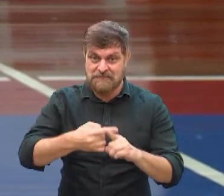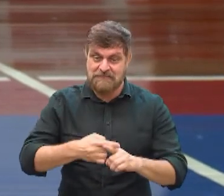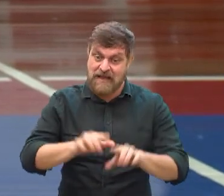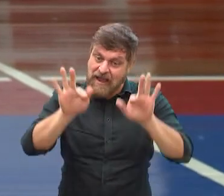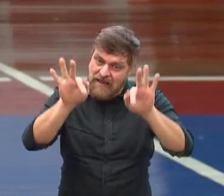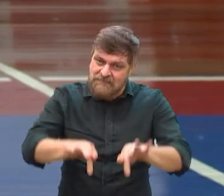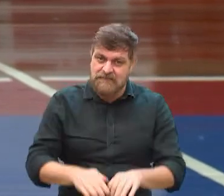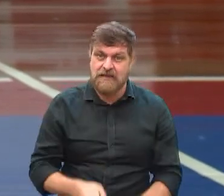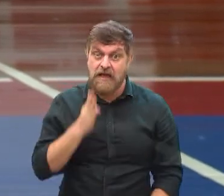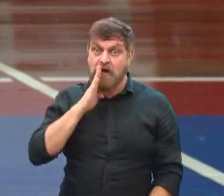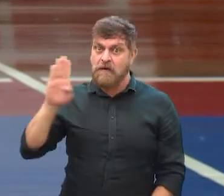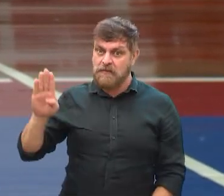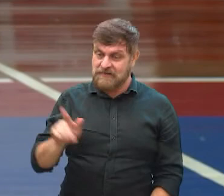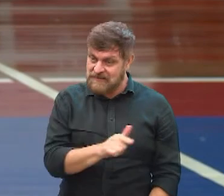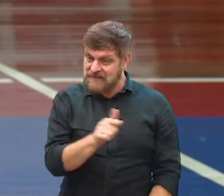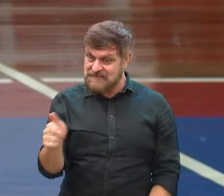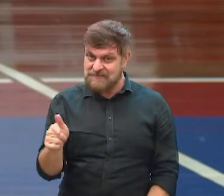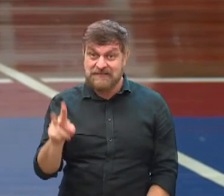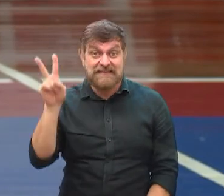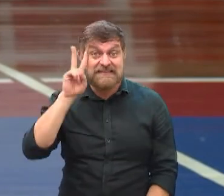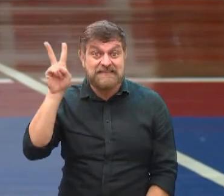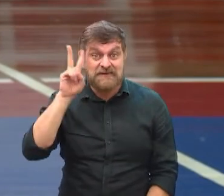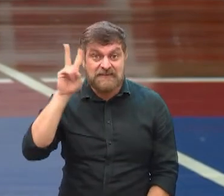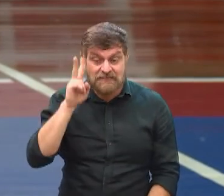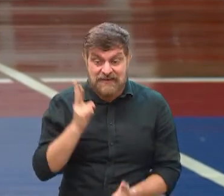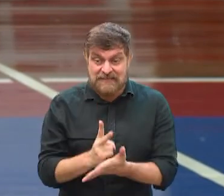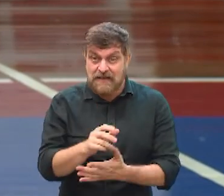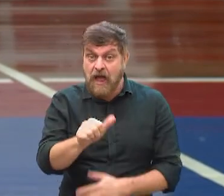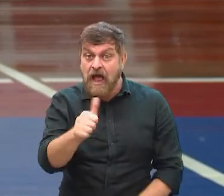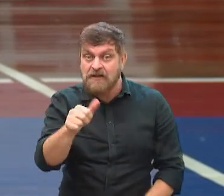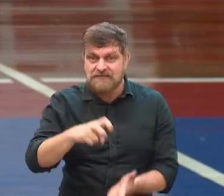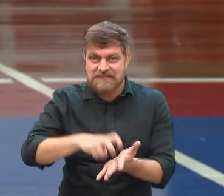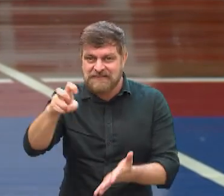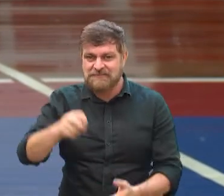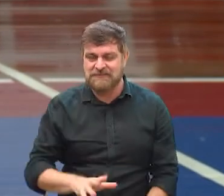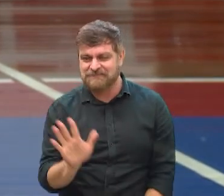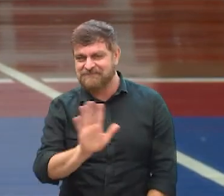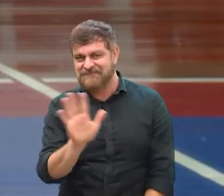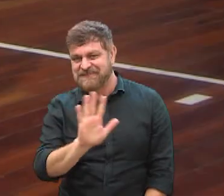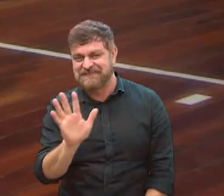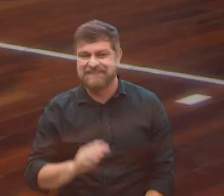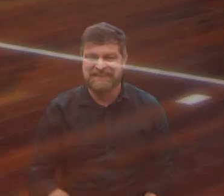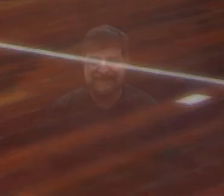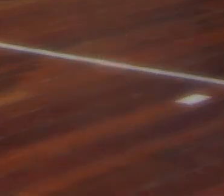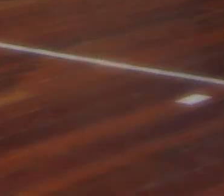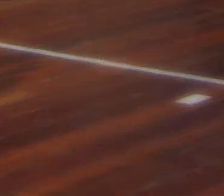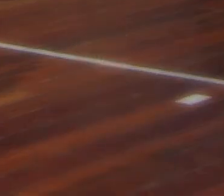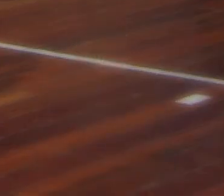por aqui, prometendo voltar na próxima segunda-feira, sempre às 11 horas da manhã. Até lá!